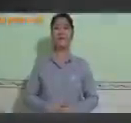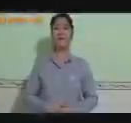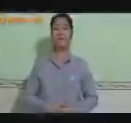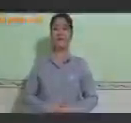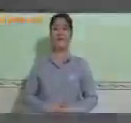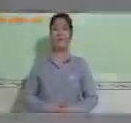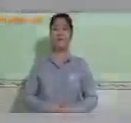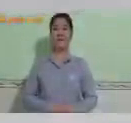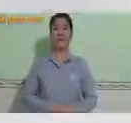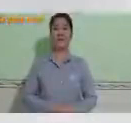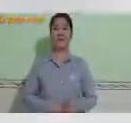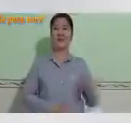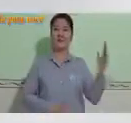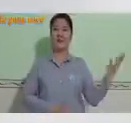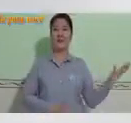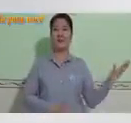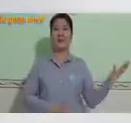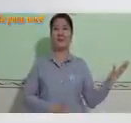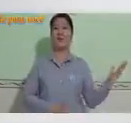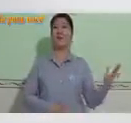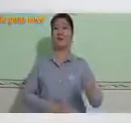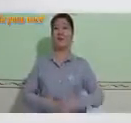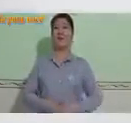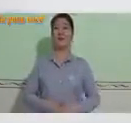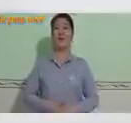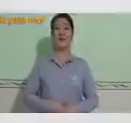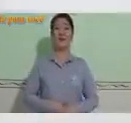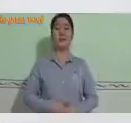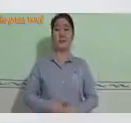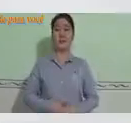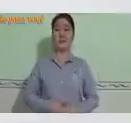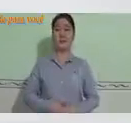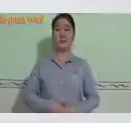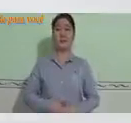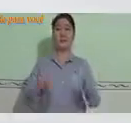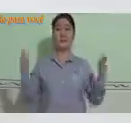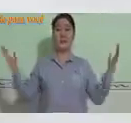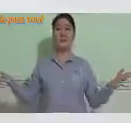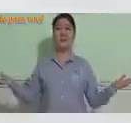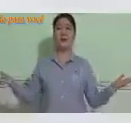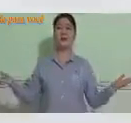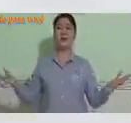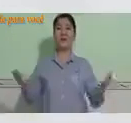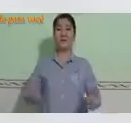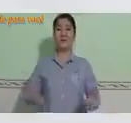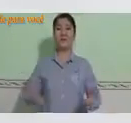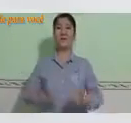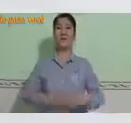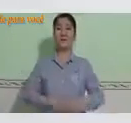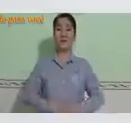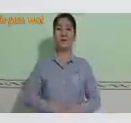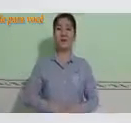A ultrassonografia dos testículos é feita com o objetivo de identificar a presença de cistos ou tumores nos